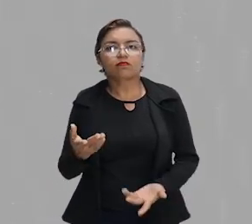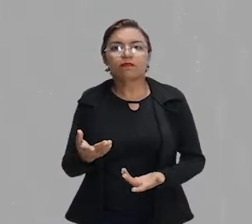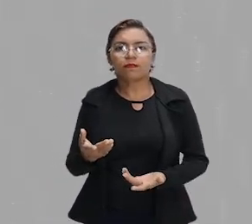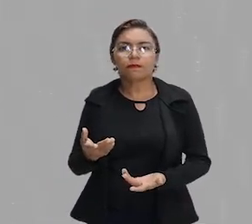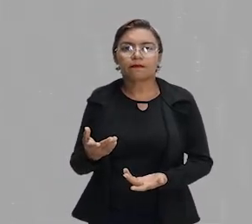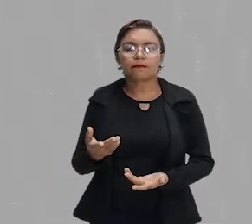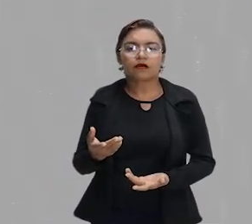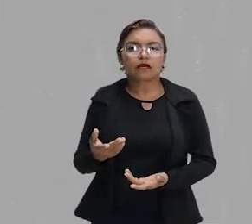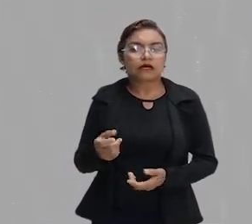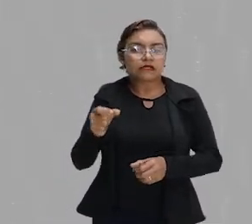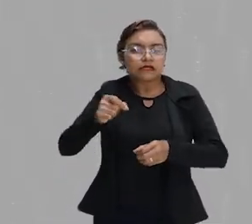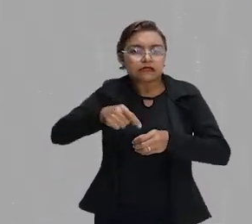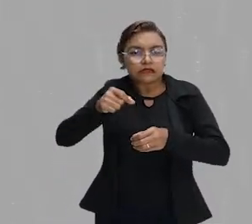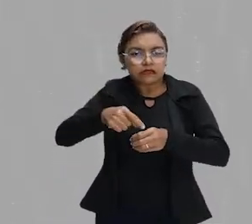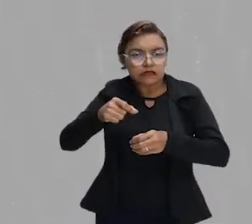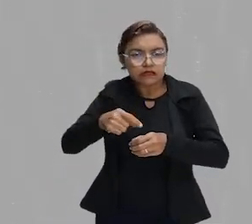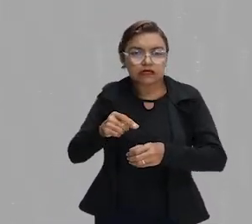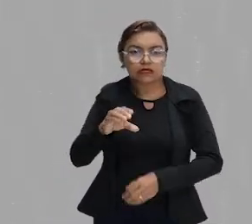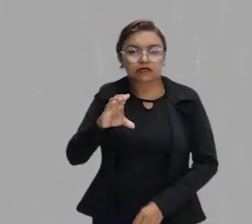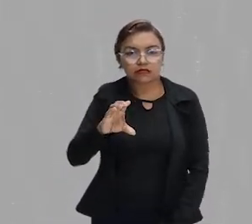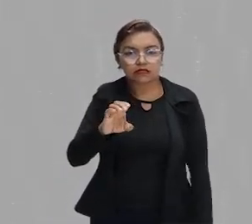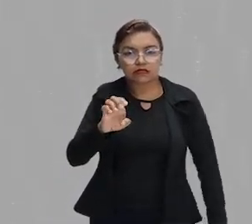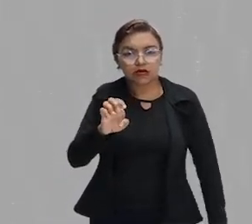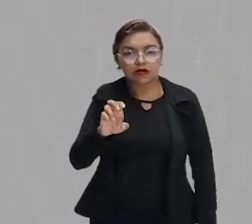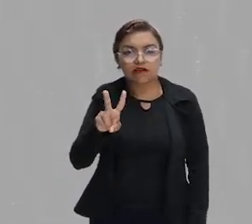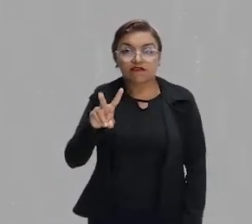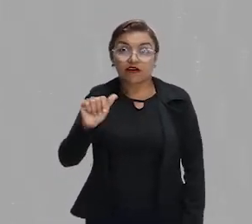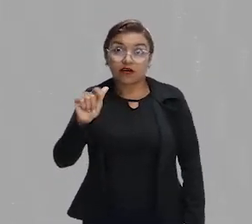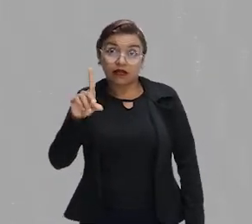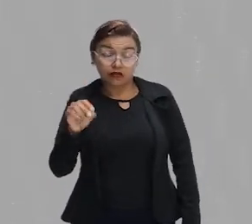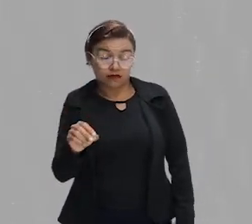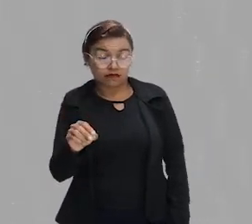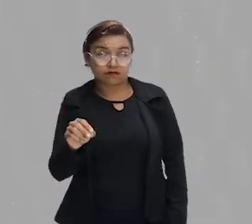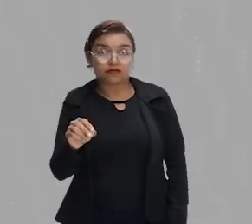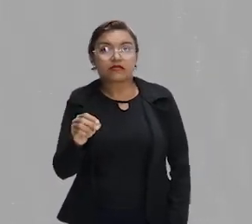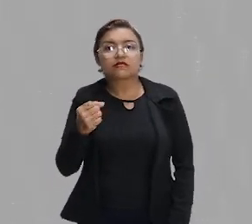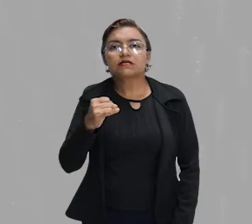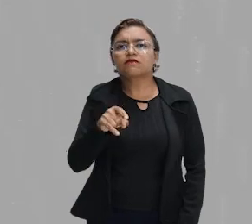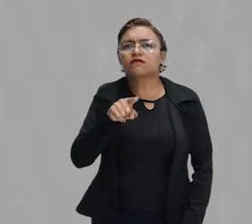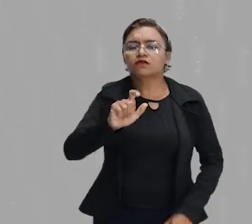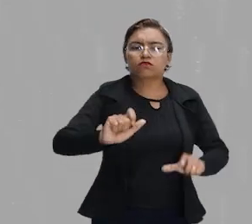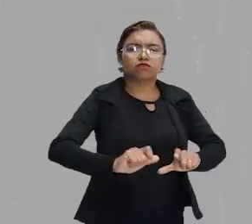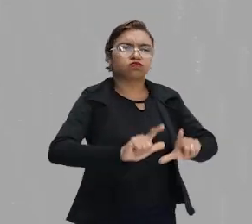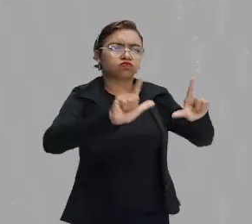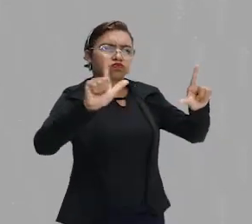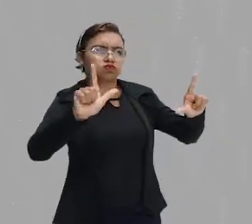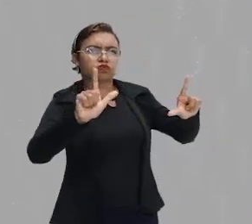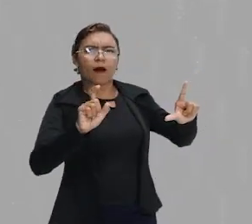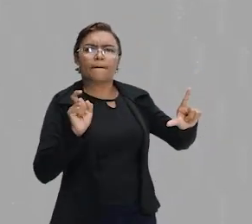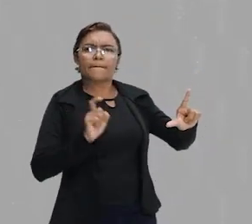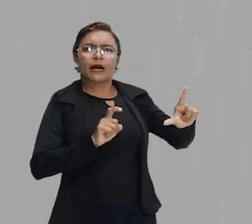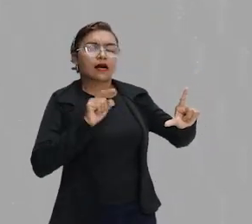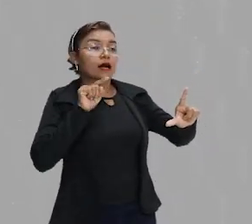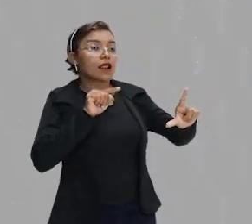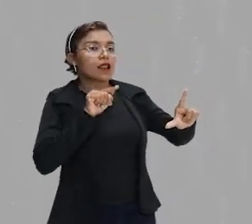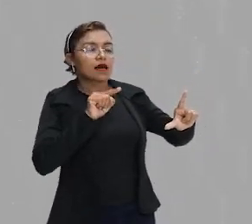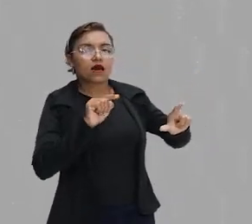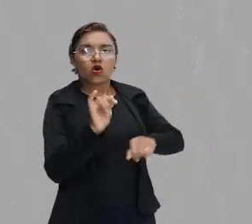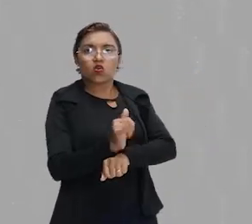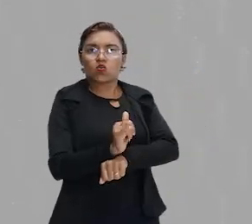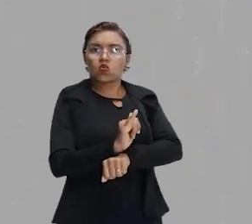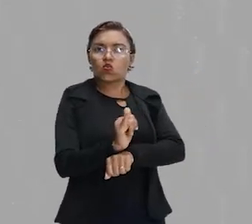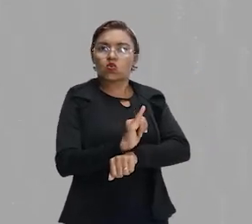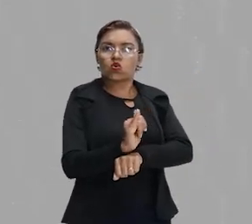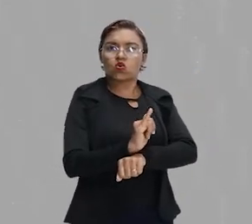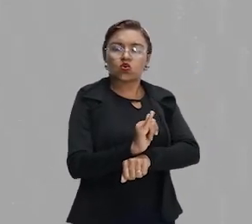da cevada. E não vou muito longe, se você ligar a televisão ou colocar lá no YouTube alguns vídeos a